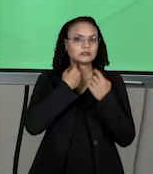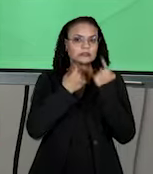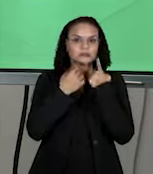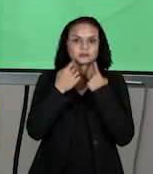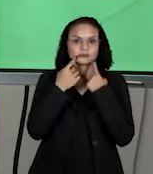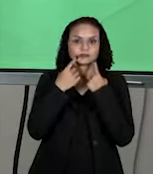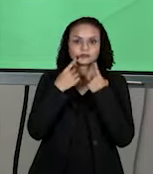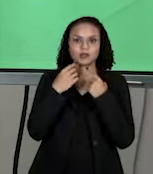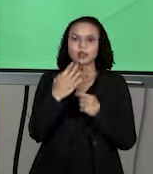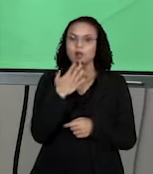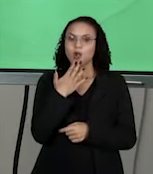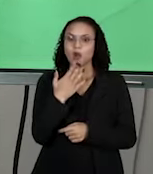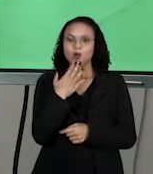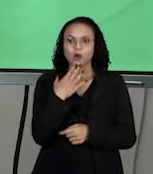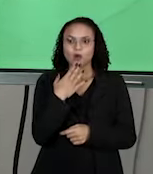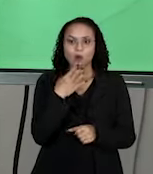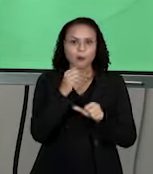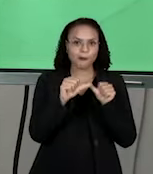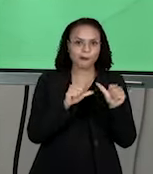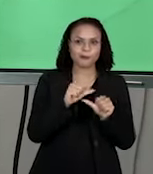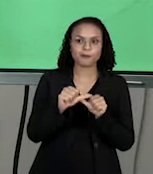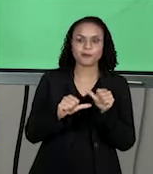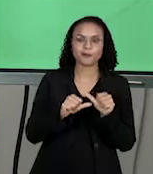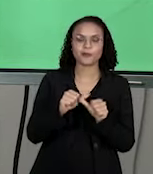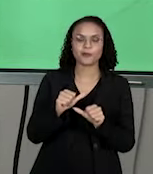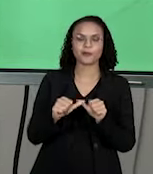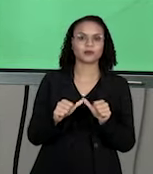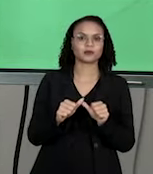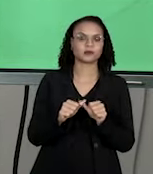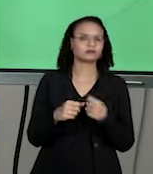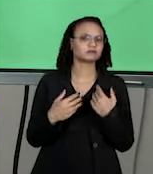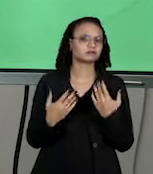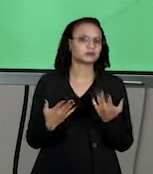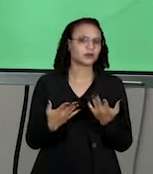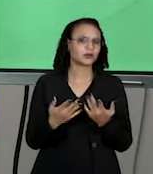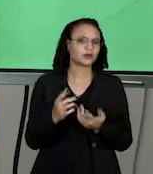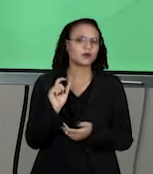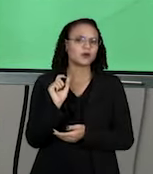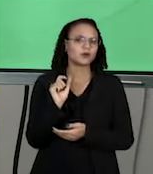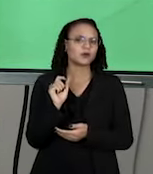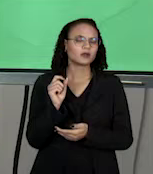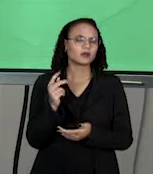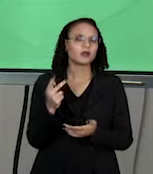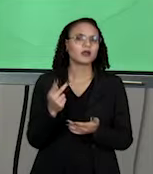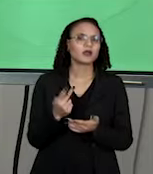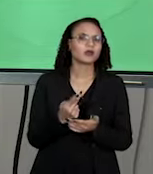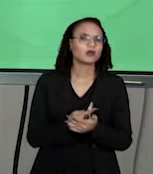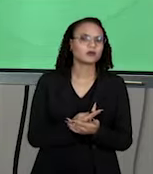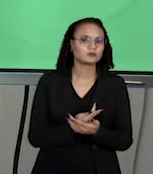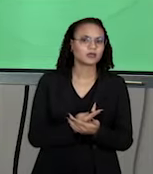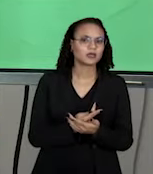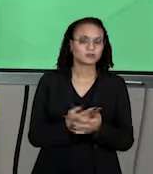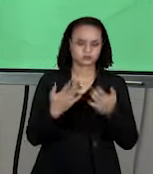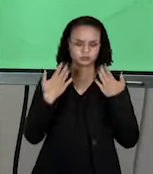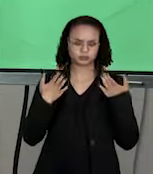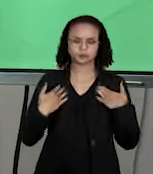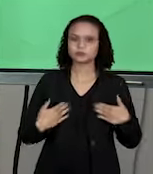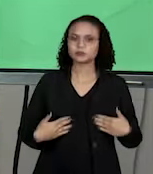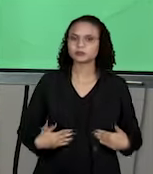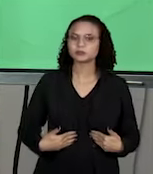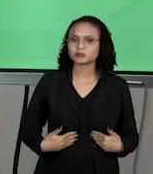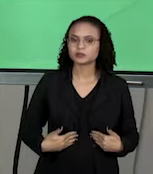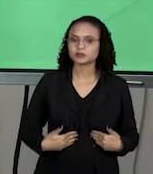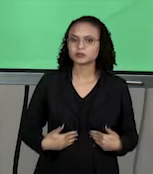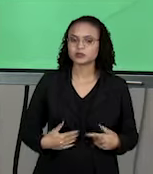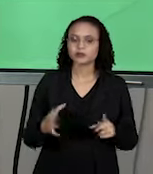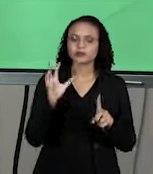pálido. Então, quem que vocês acham, né, que está atuando no seu organismo para que você